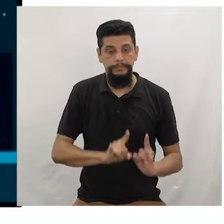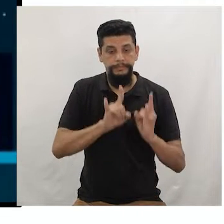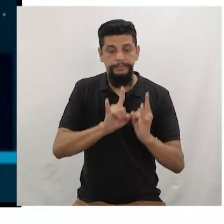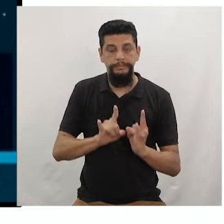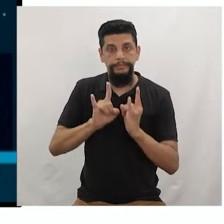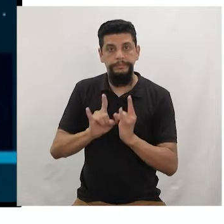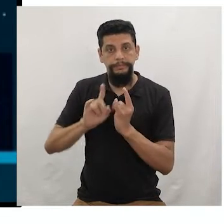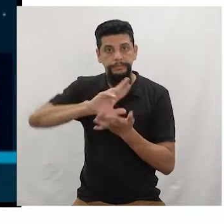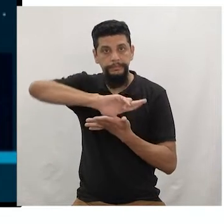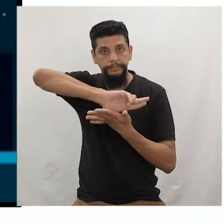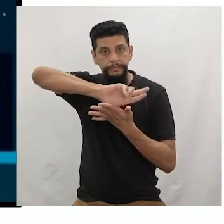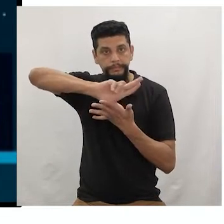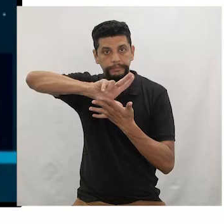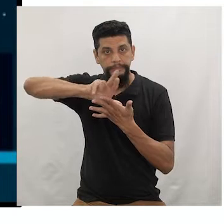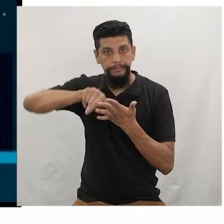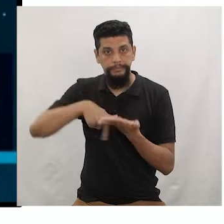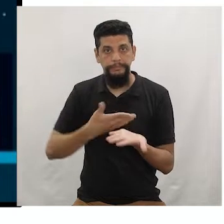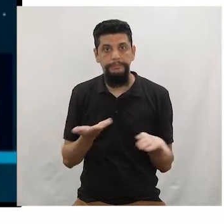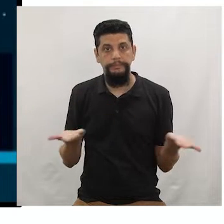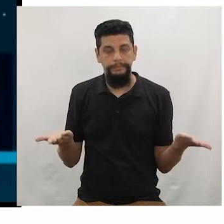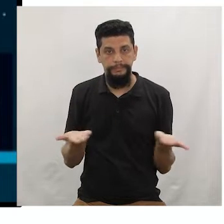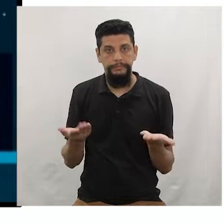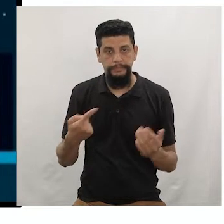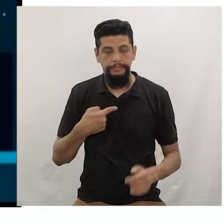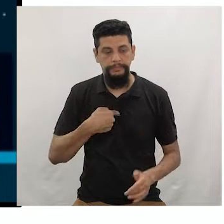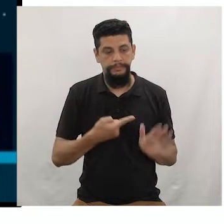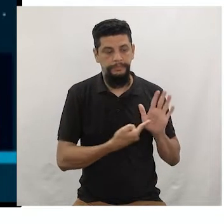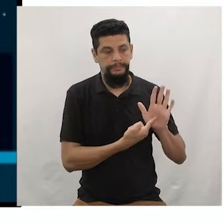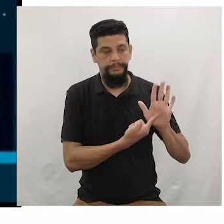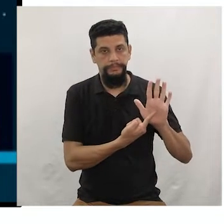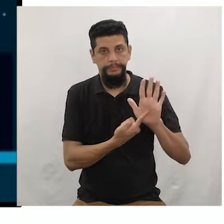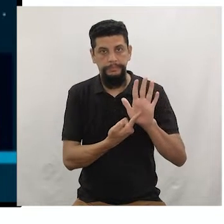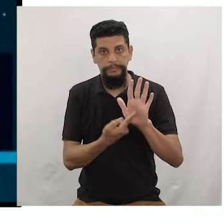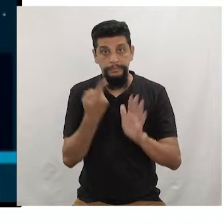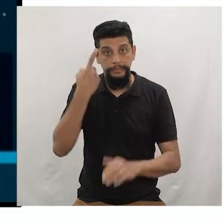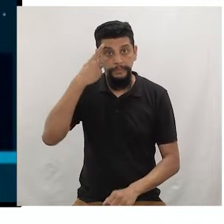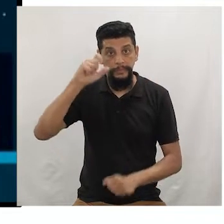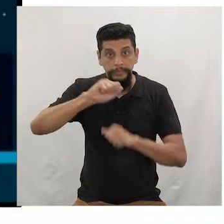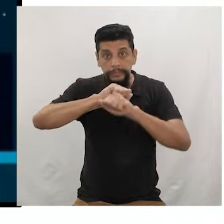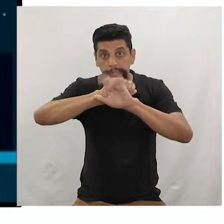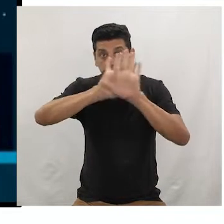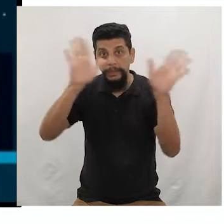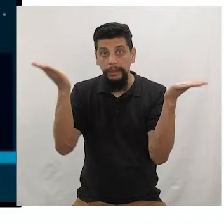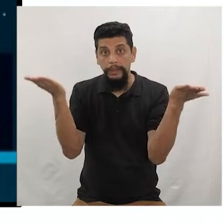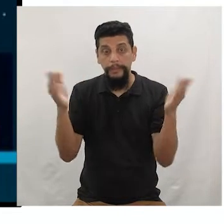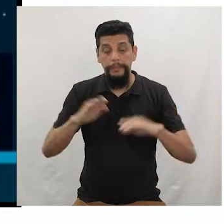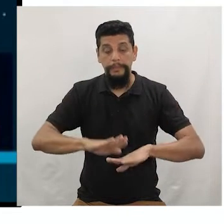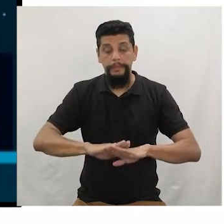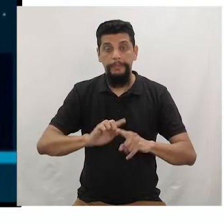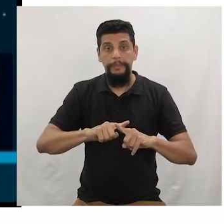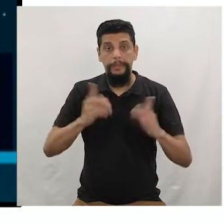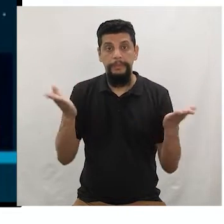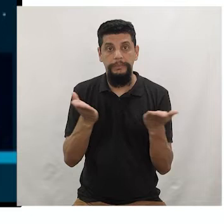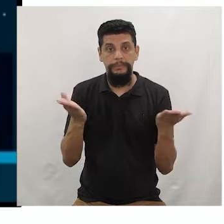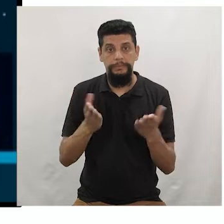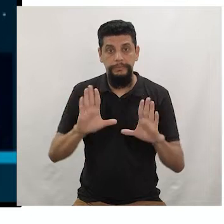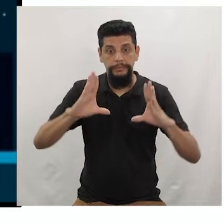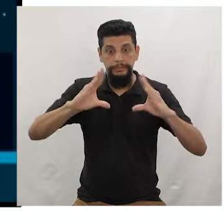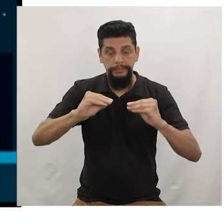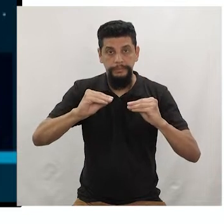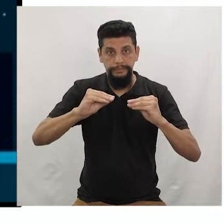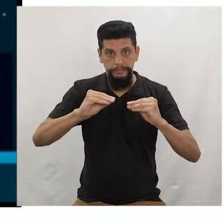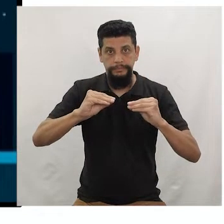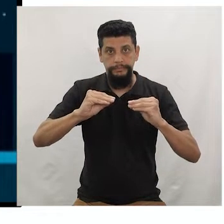os prédios, né? Como eu mostrei durante o dia, mas agora é durante a noite. Tem a